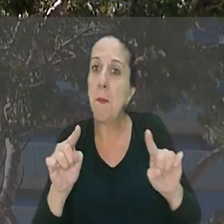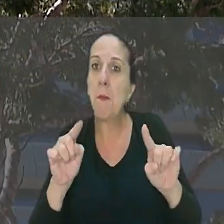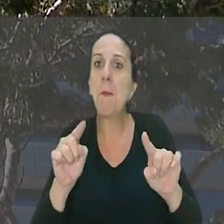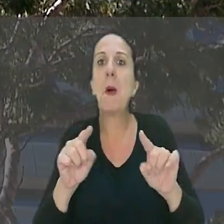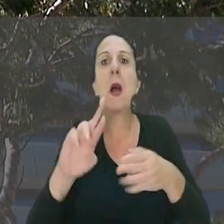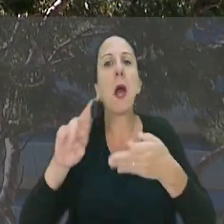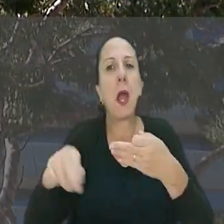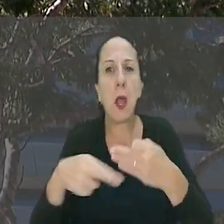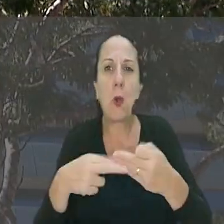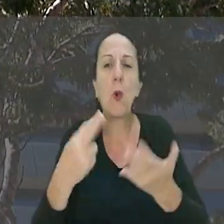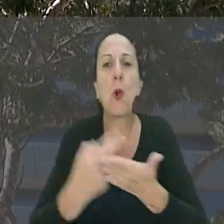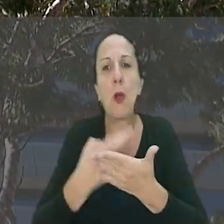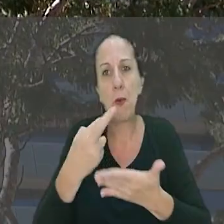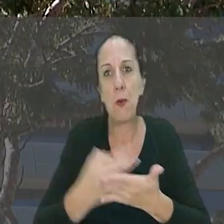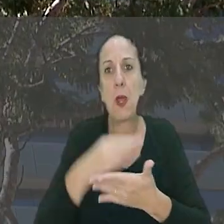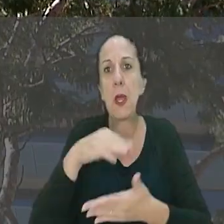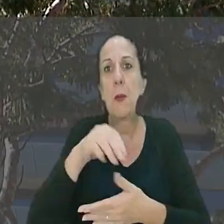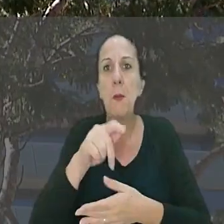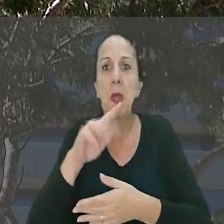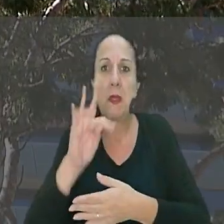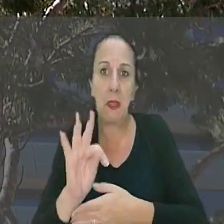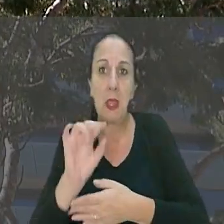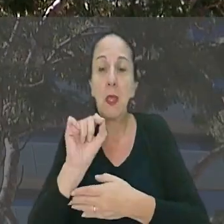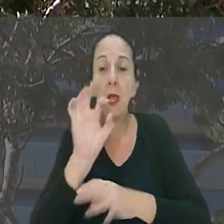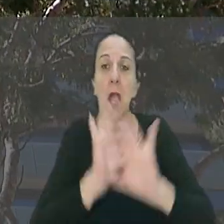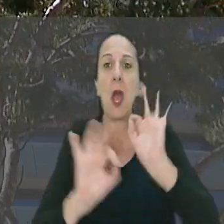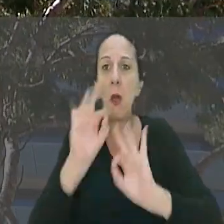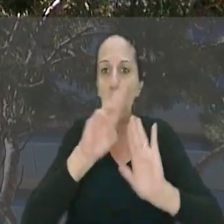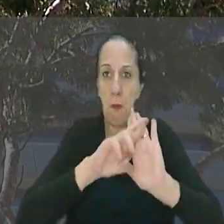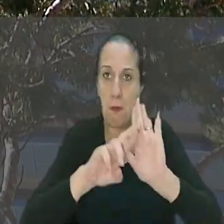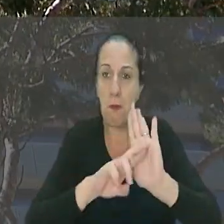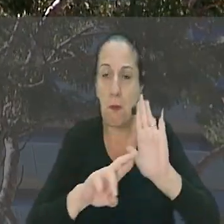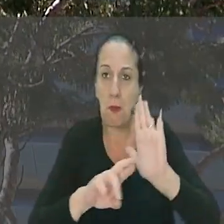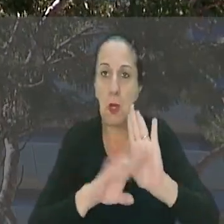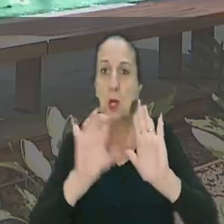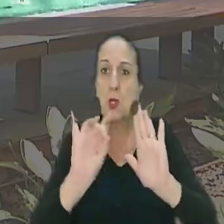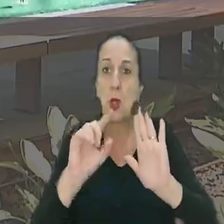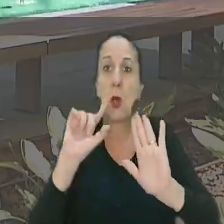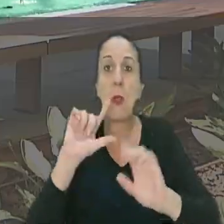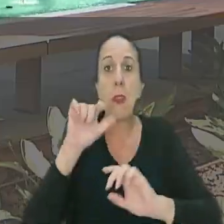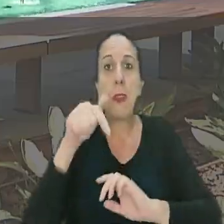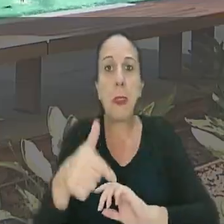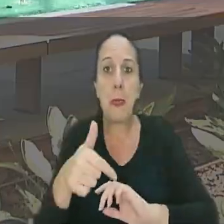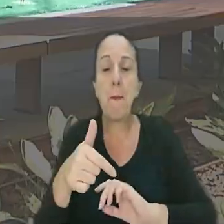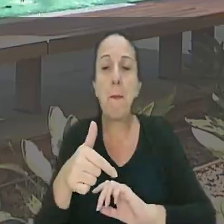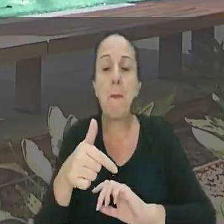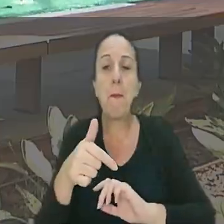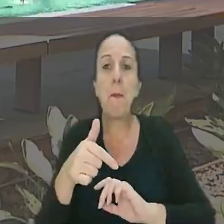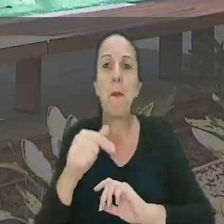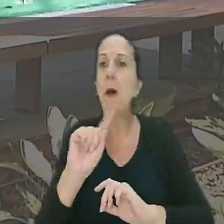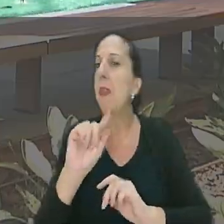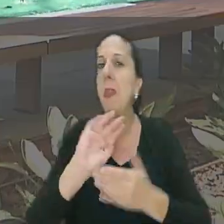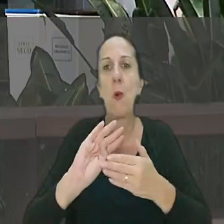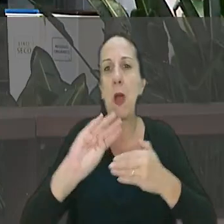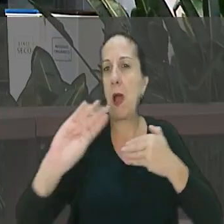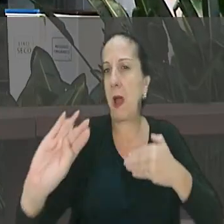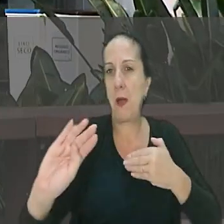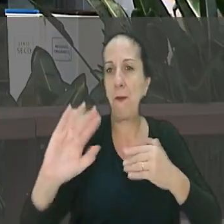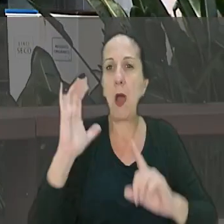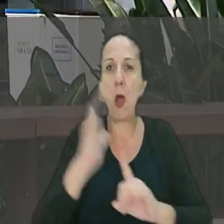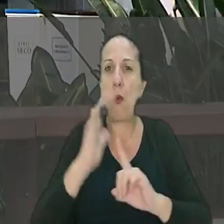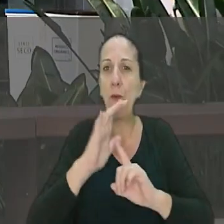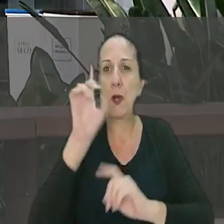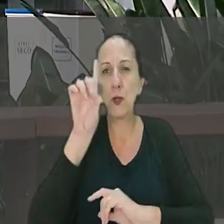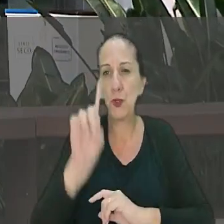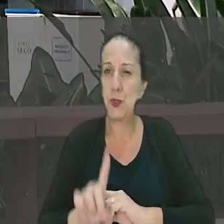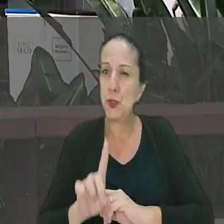em recurso de revista, o MPT sustentou que a correção da irregularidade somente no curso da ação não afasta a ofensa